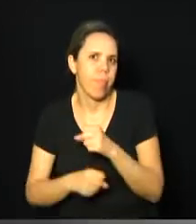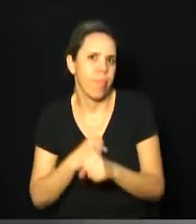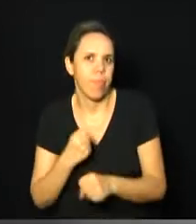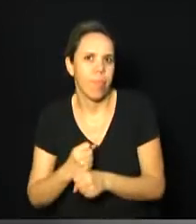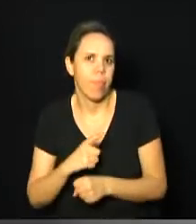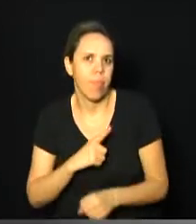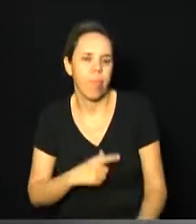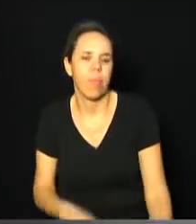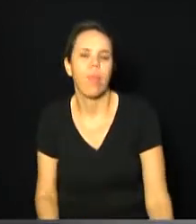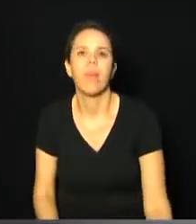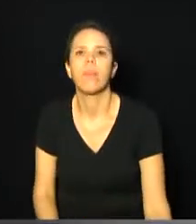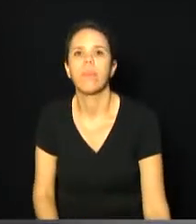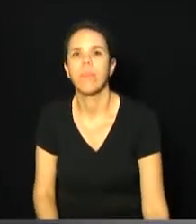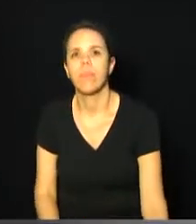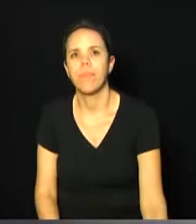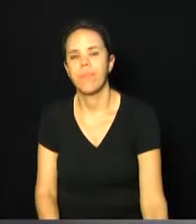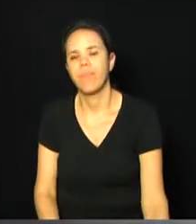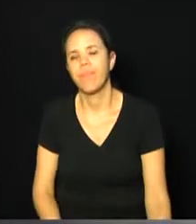tem.